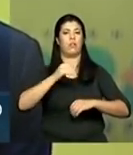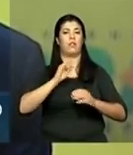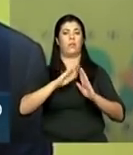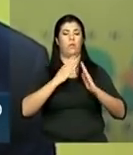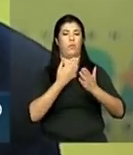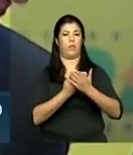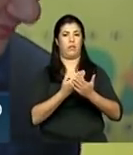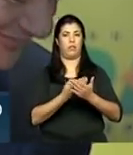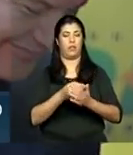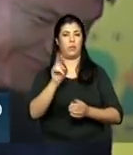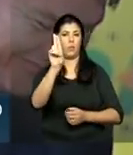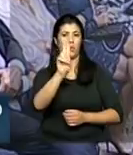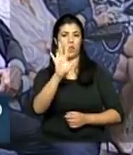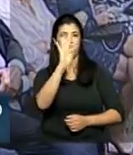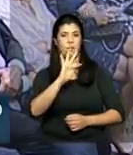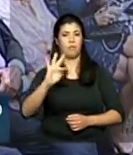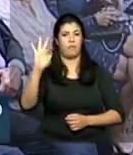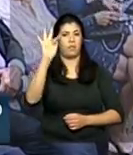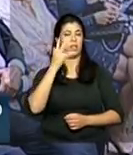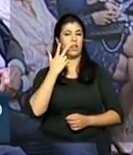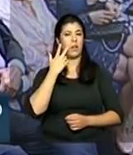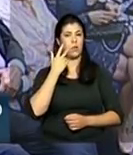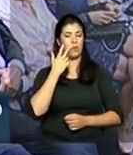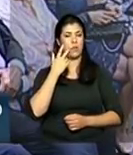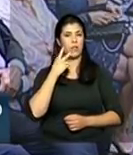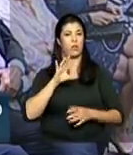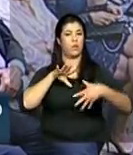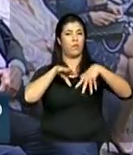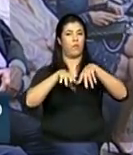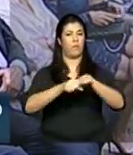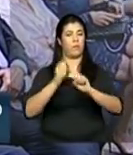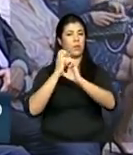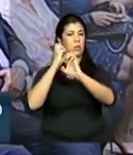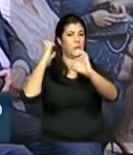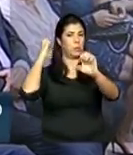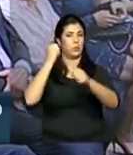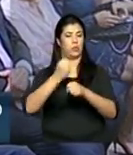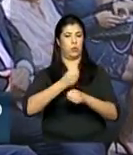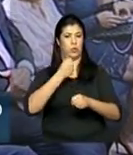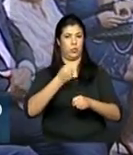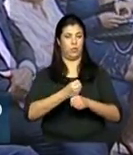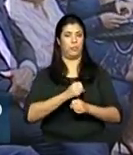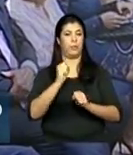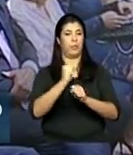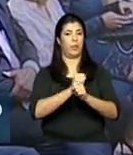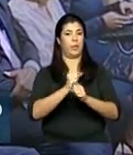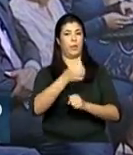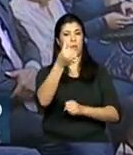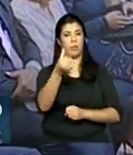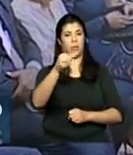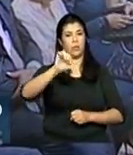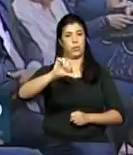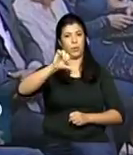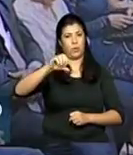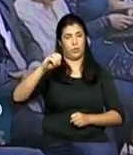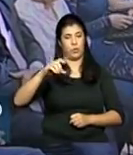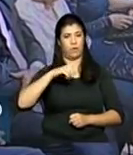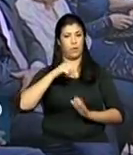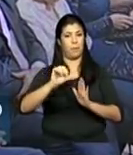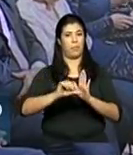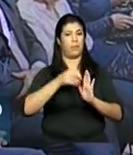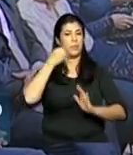Federal do Ceará, onde se formou em engenheiro civil. No ano de 1990, Cid conquistou o primeiro